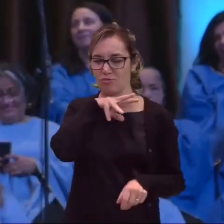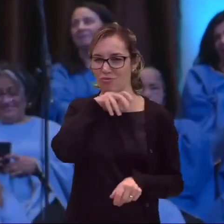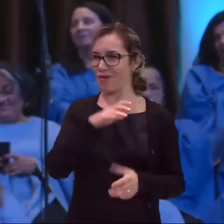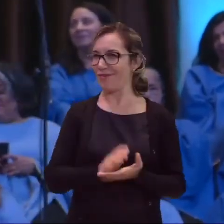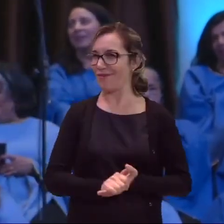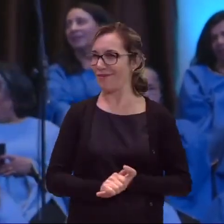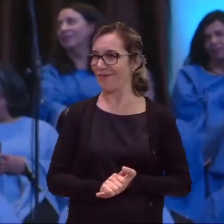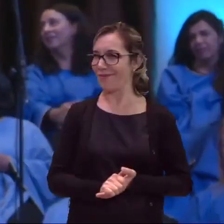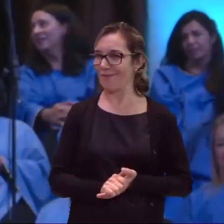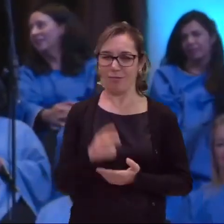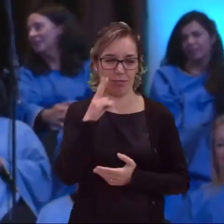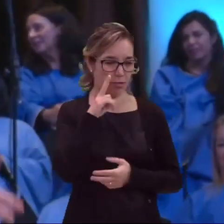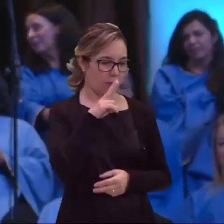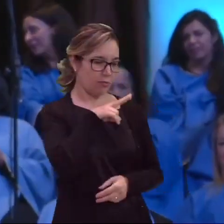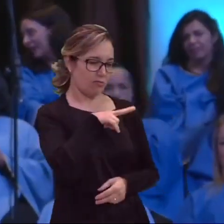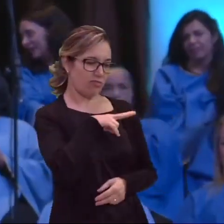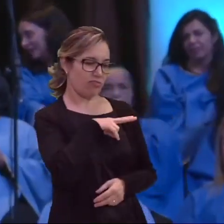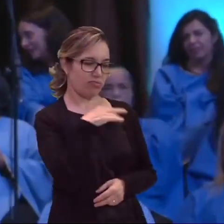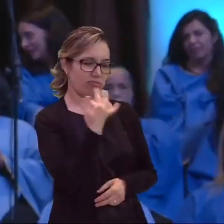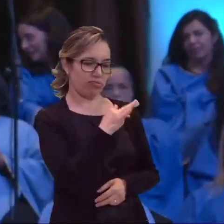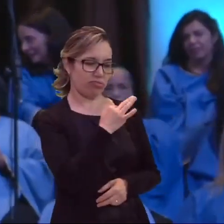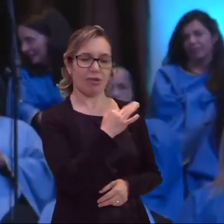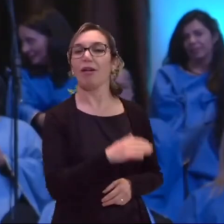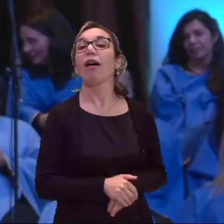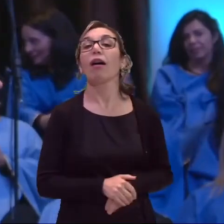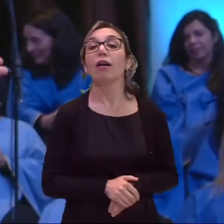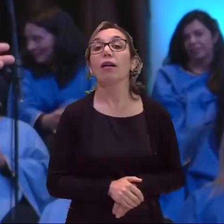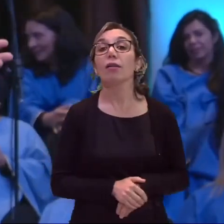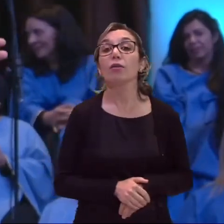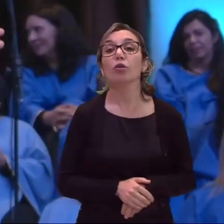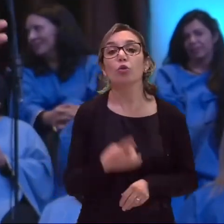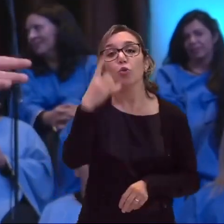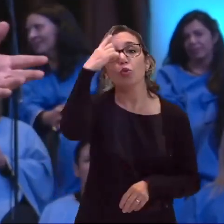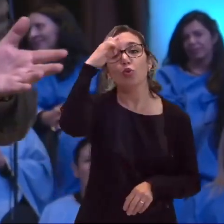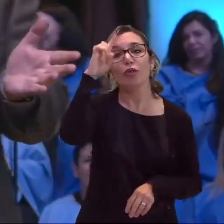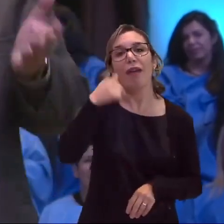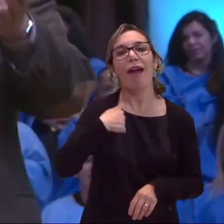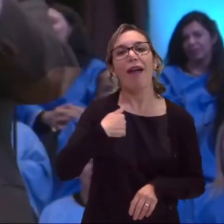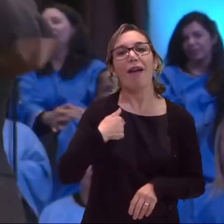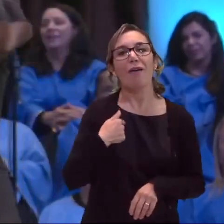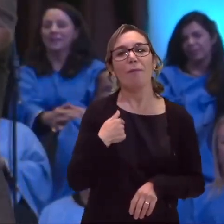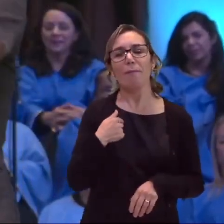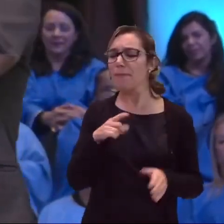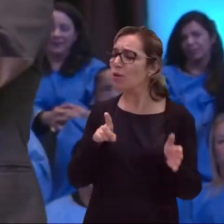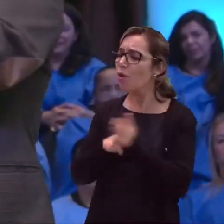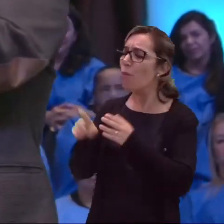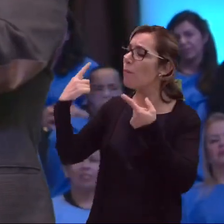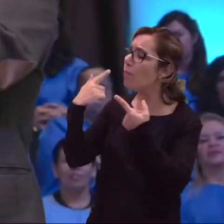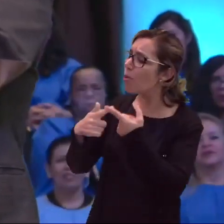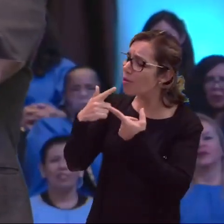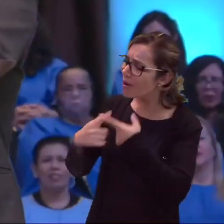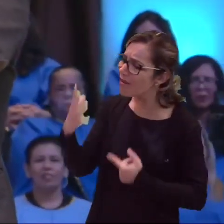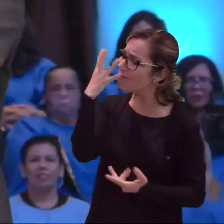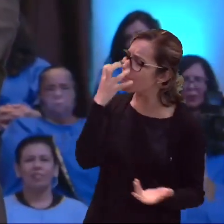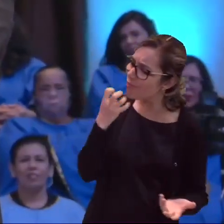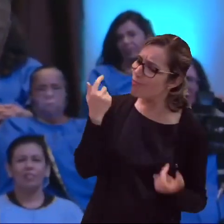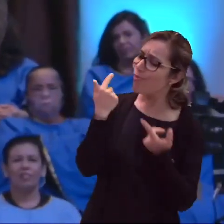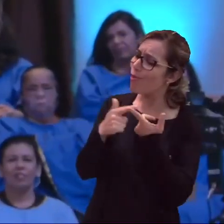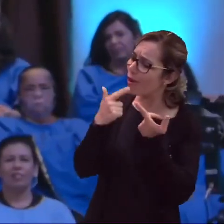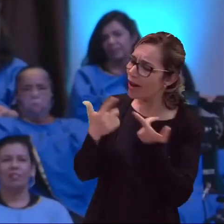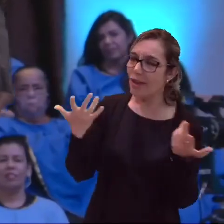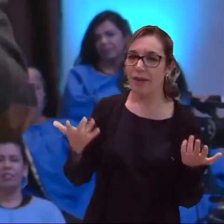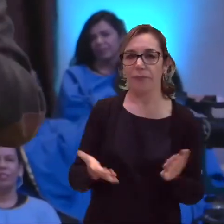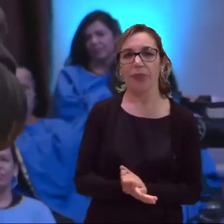então aí é um dia a gente conversou a funciona eu não gosto que você leve os livros para o quarto